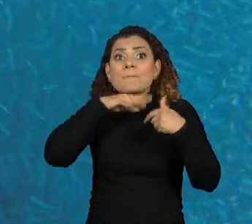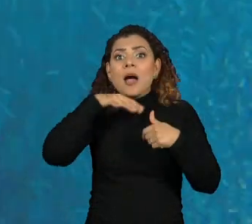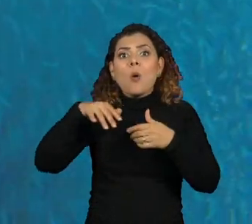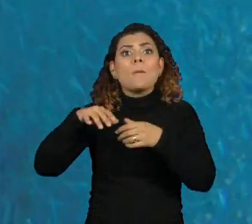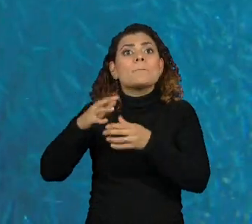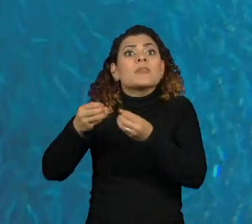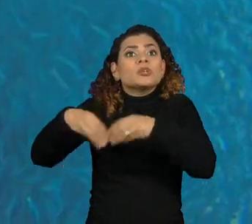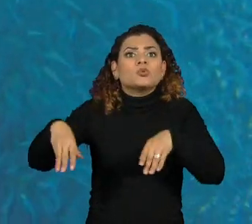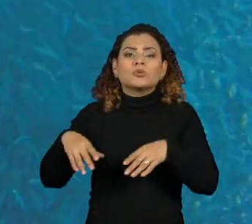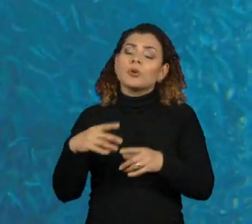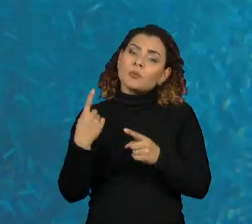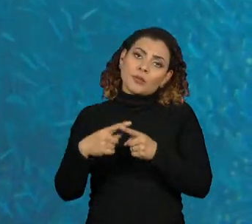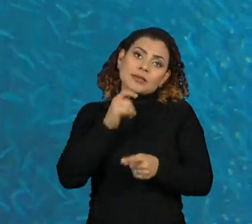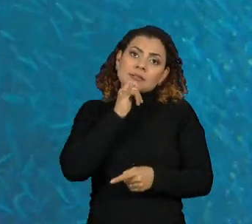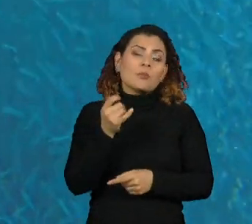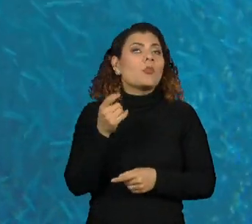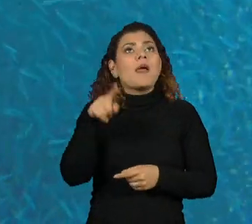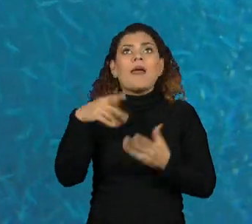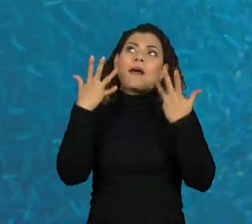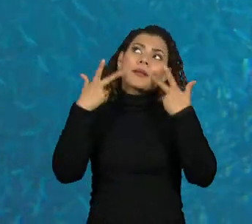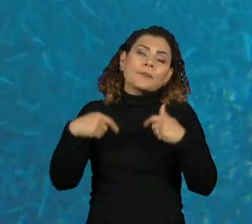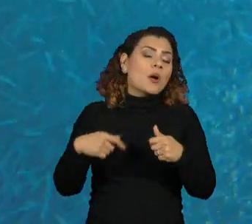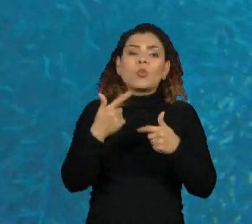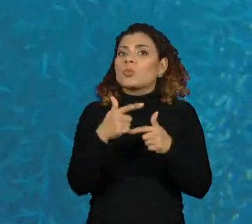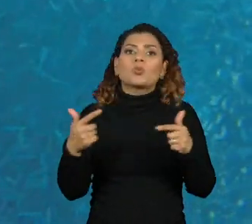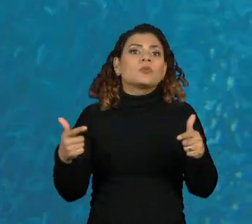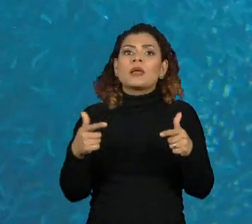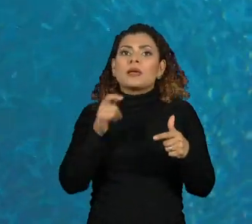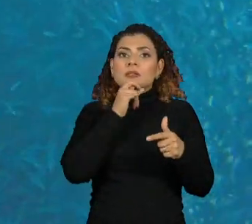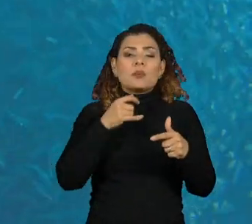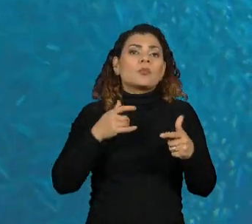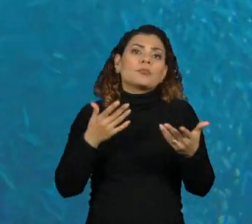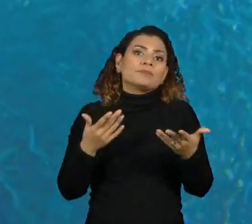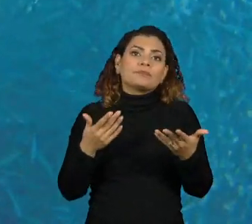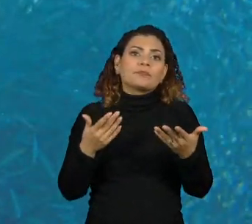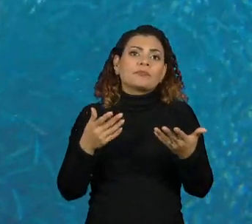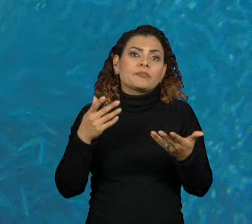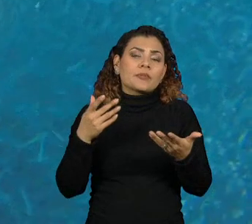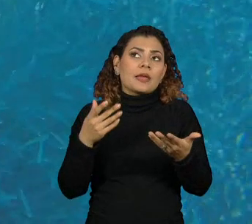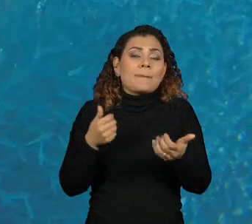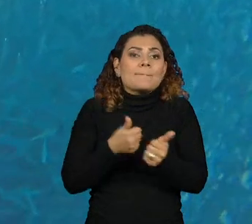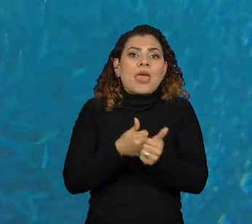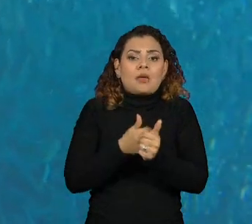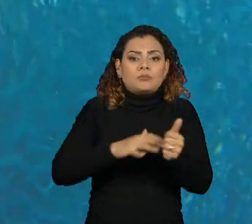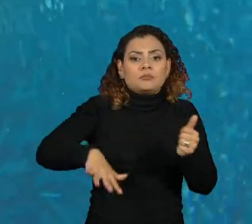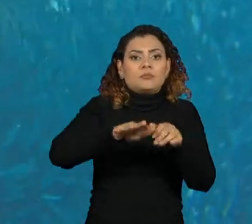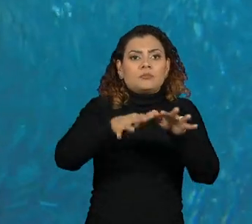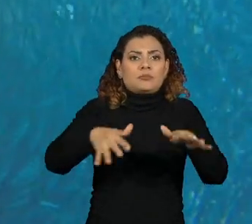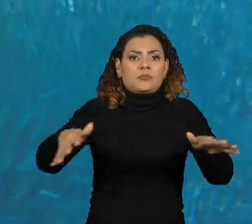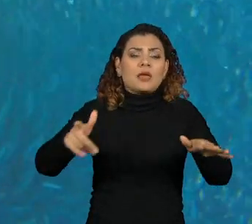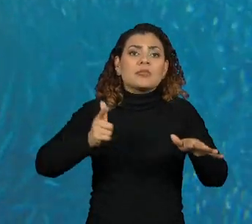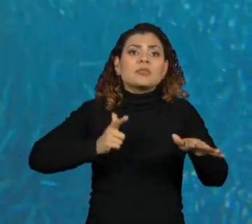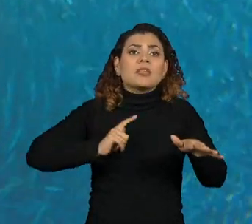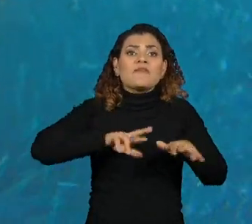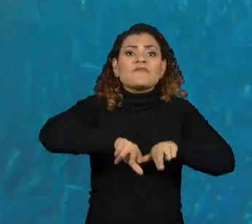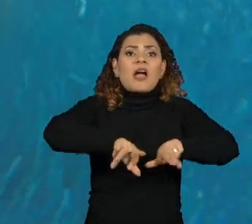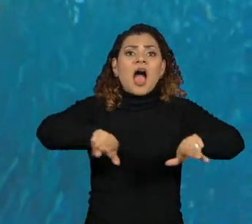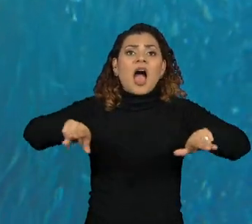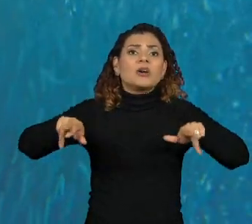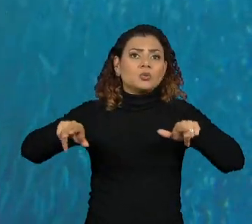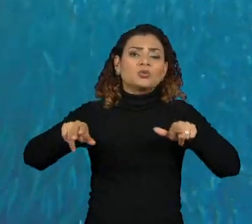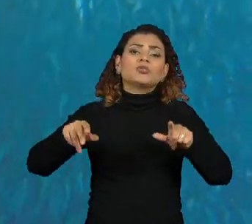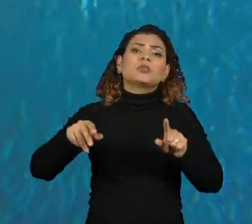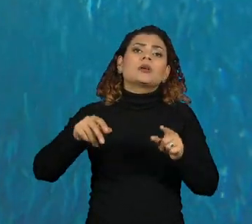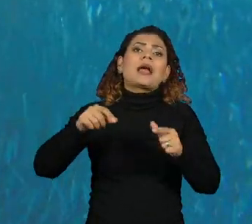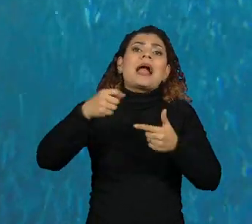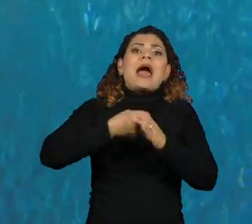tem distribuição posterior naquele local. Então, a gente tem vários vetores de introdução, né?